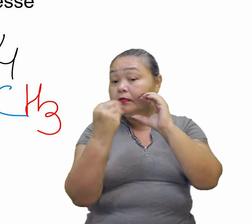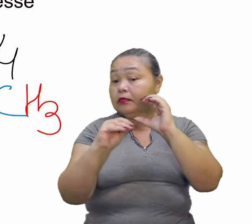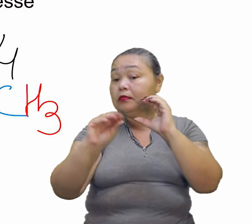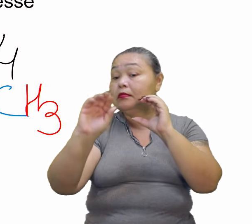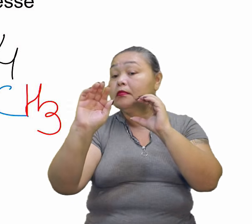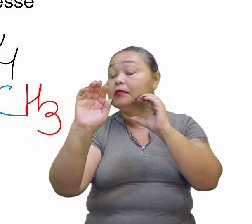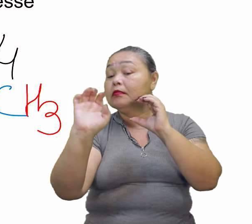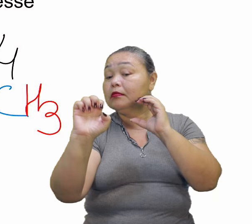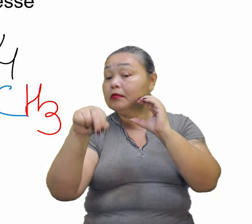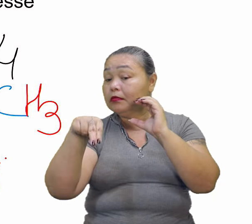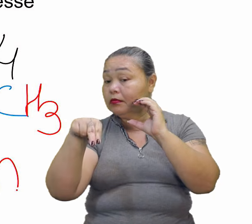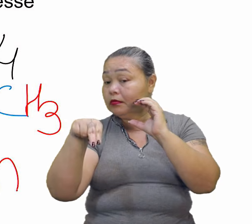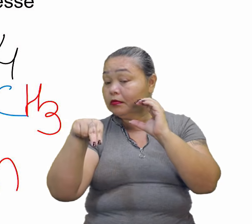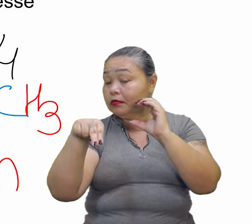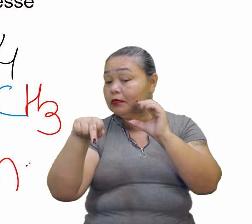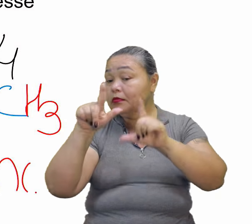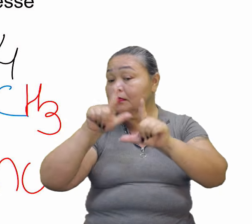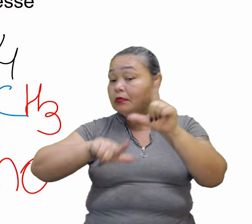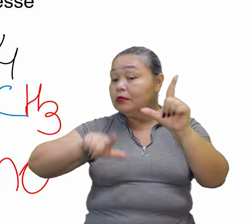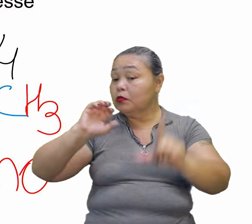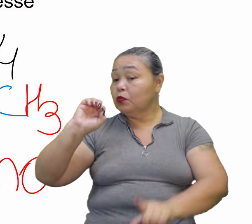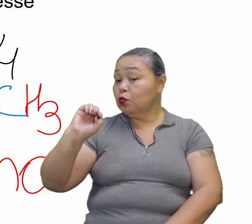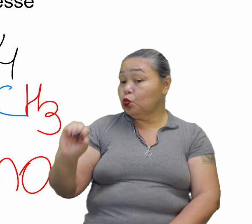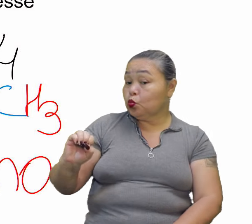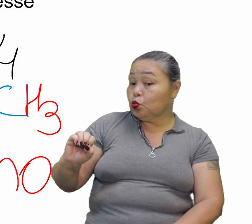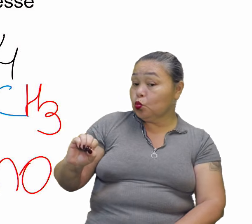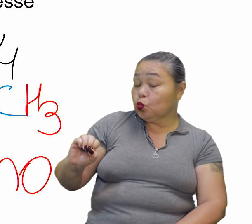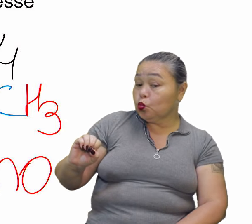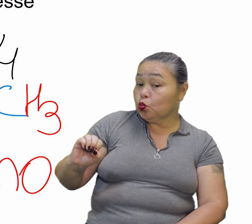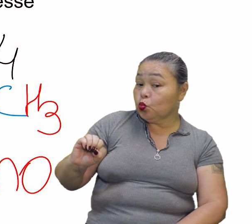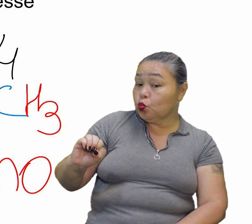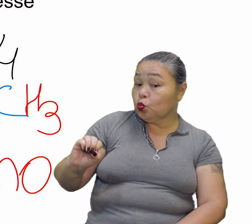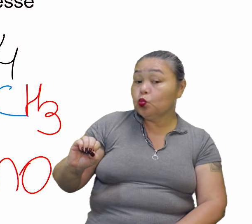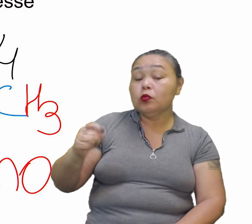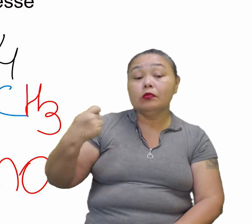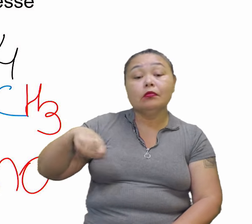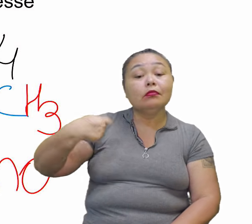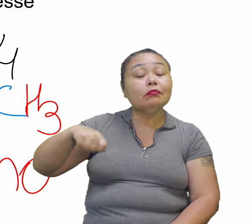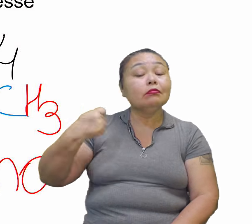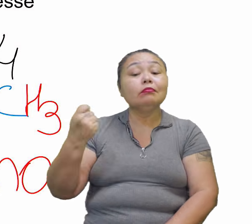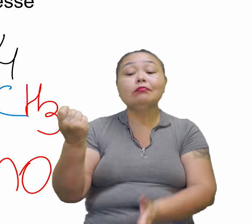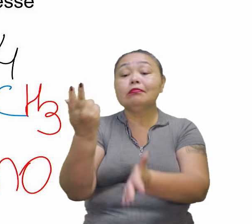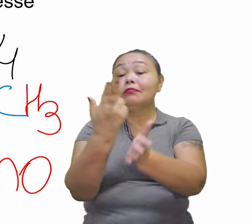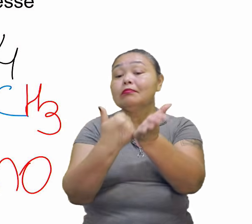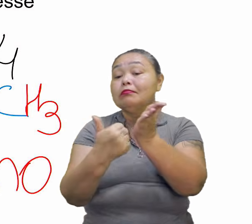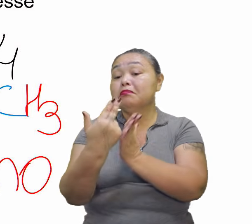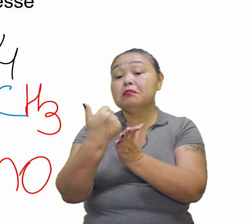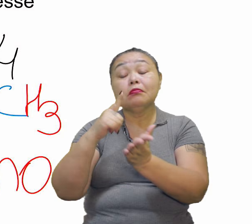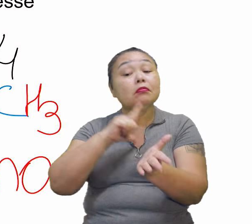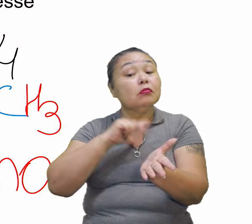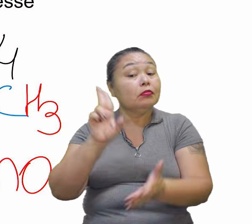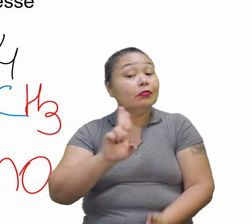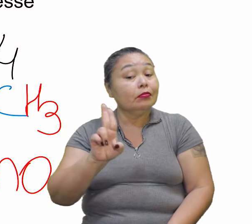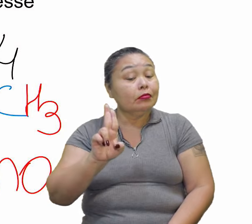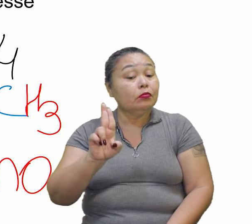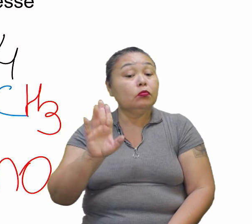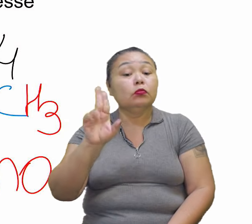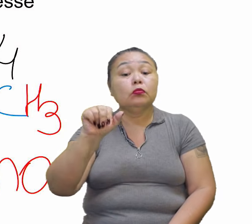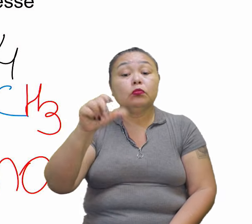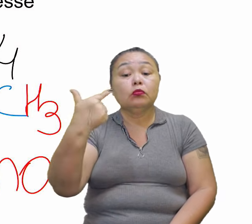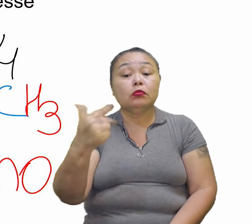é em e a terminação o. Eu não precisava desenhar para ter o nome, que é